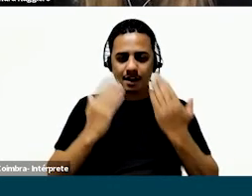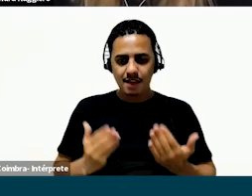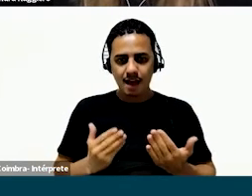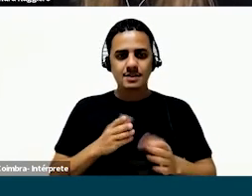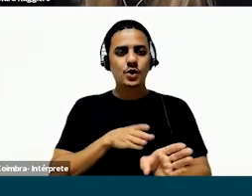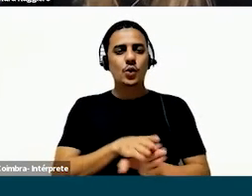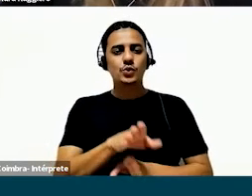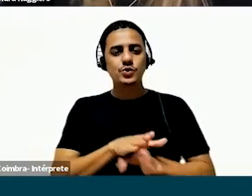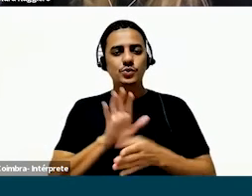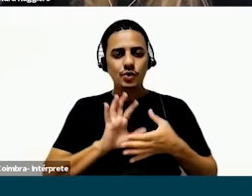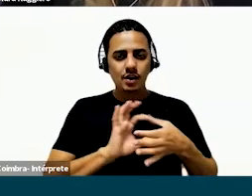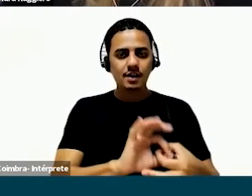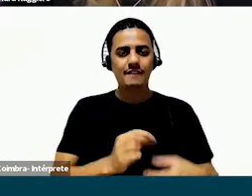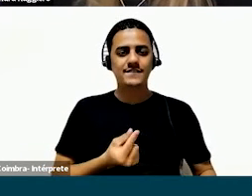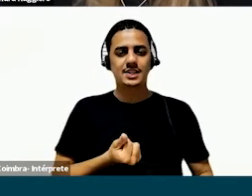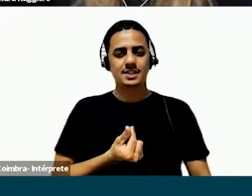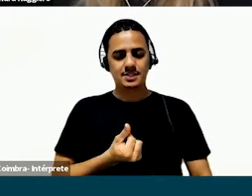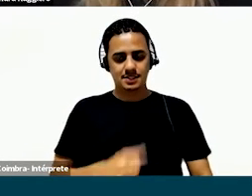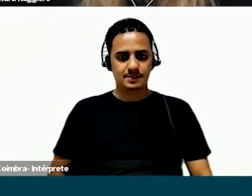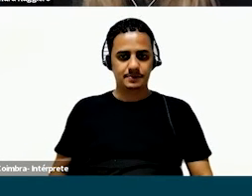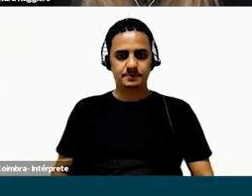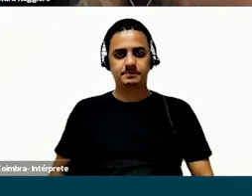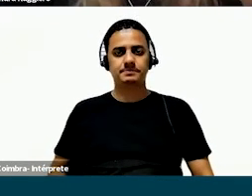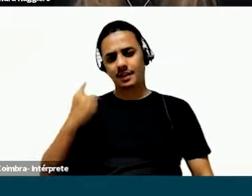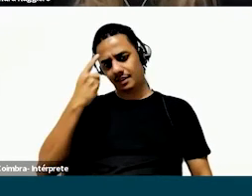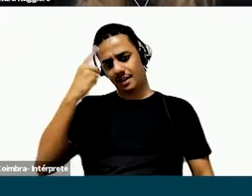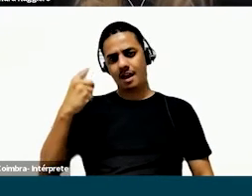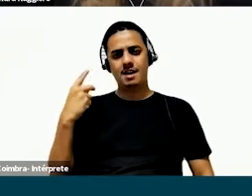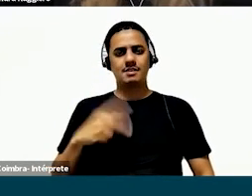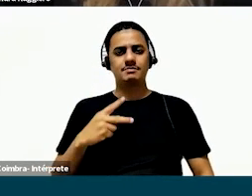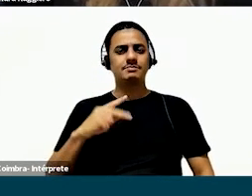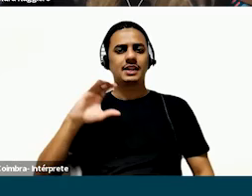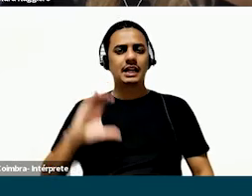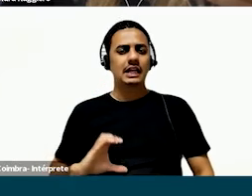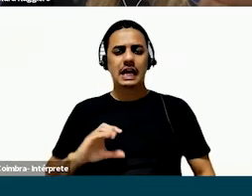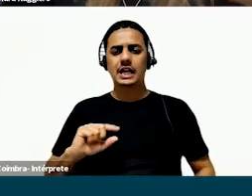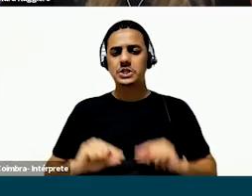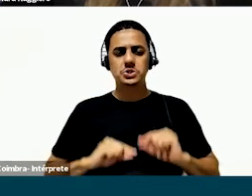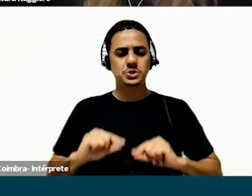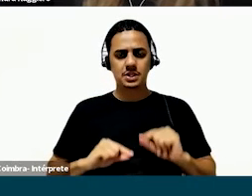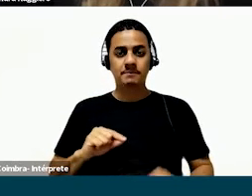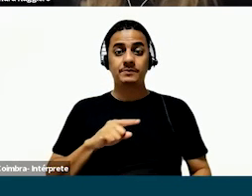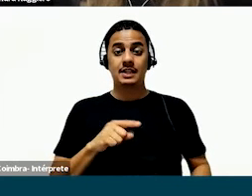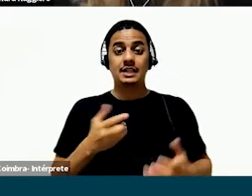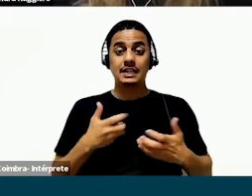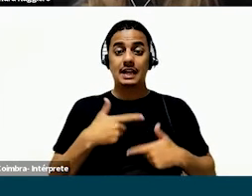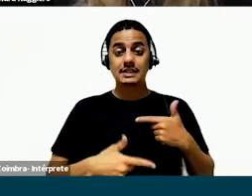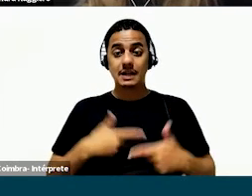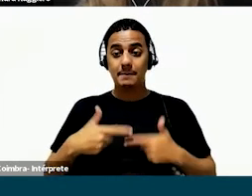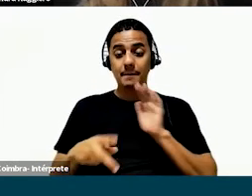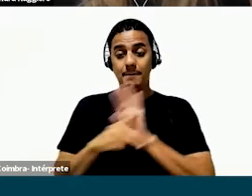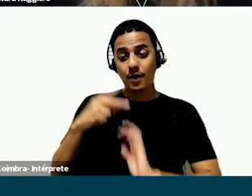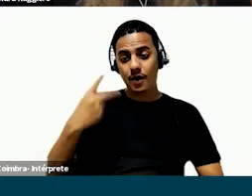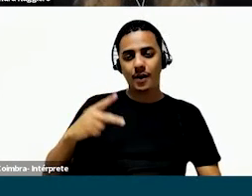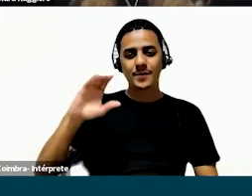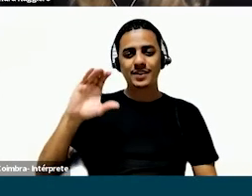de análise e consultoria financeira. A ideia aqui desse cliente era